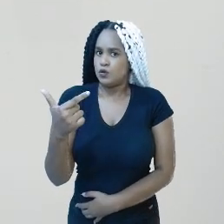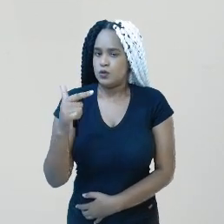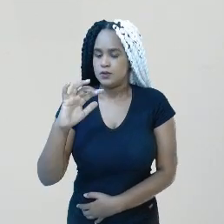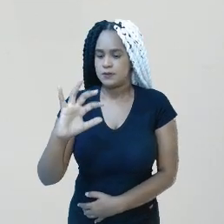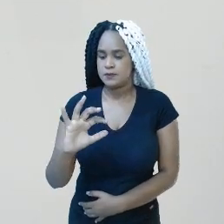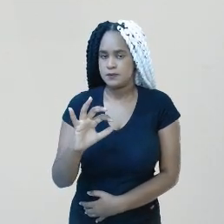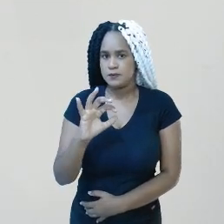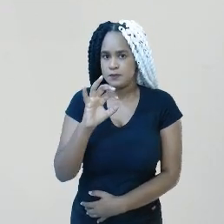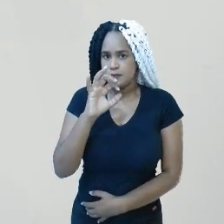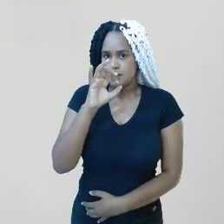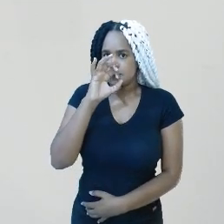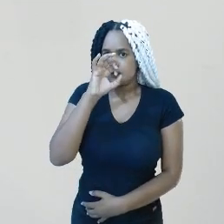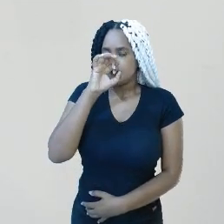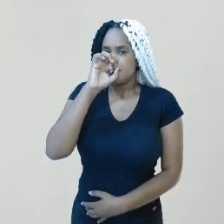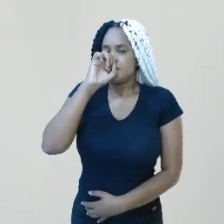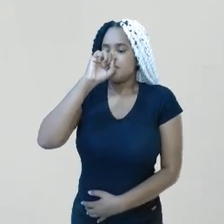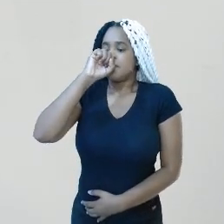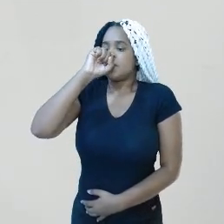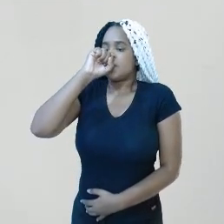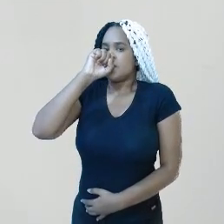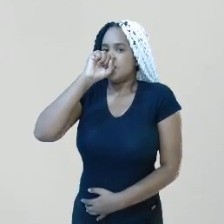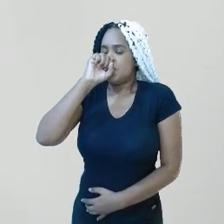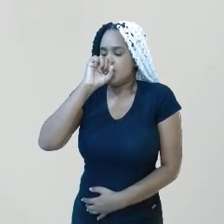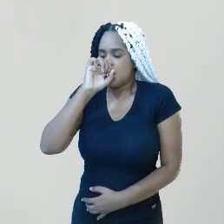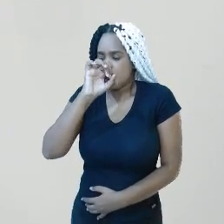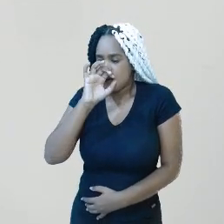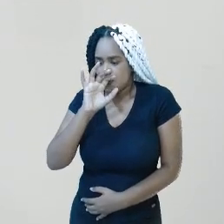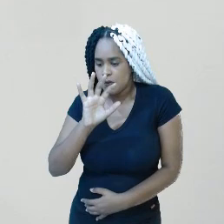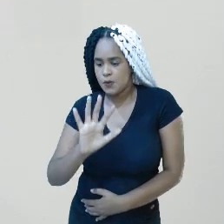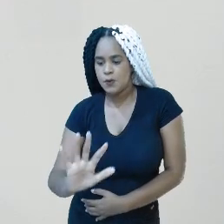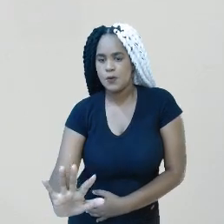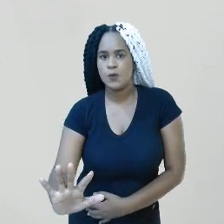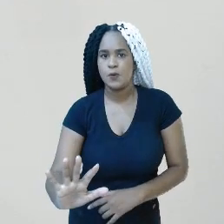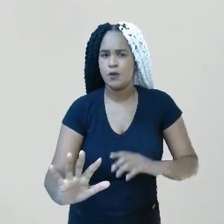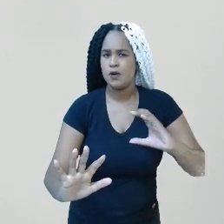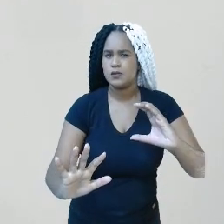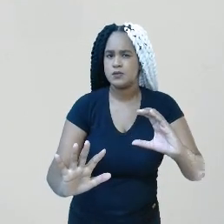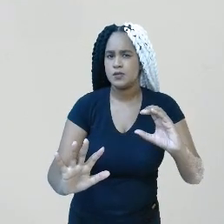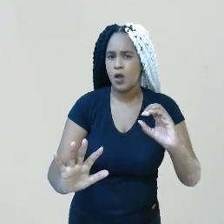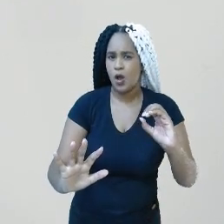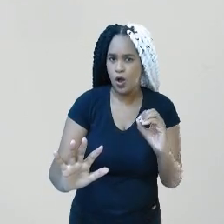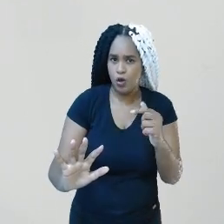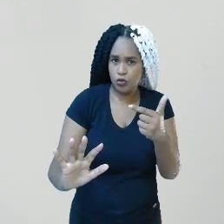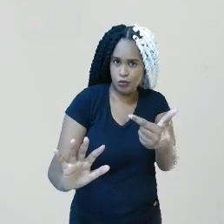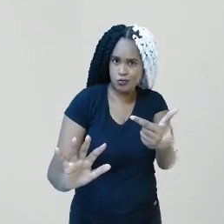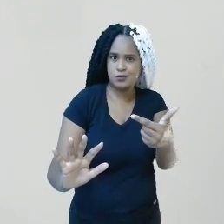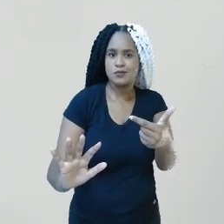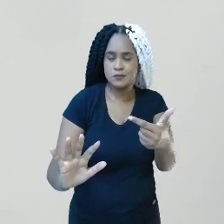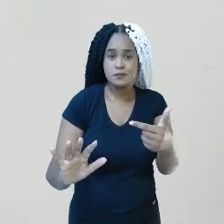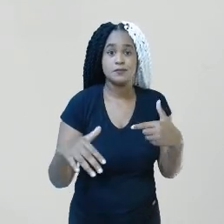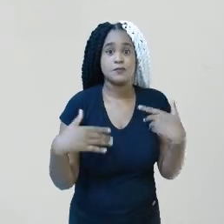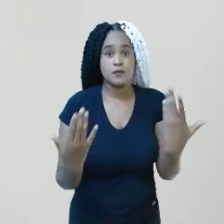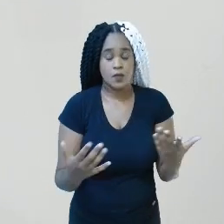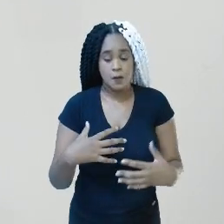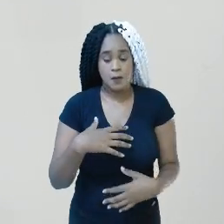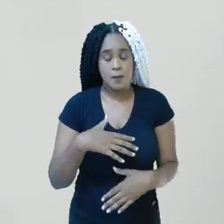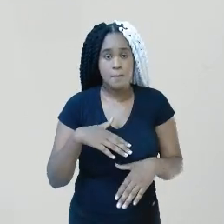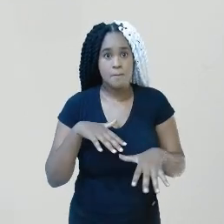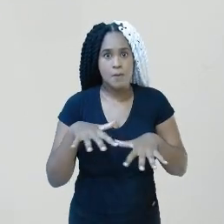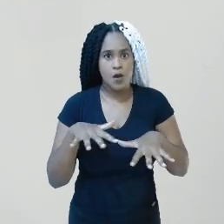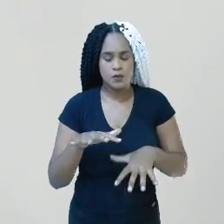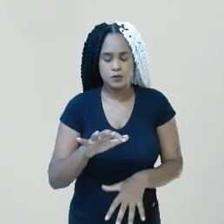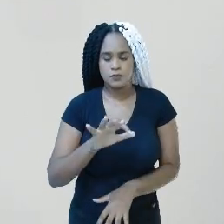gente bota para dentro, e o de expiração que a gente bota para fora. Certo? Então, esse movimento aí da